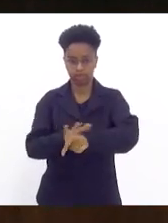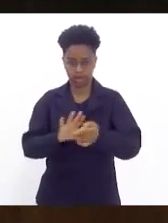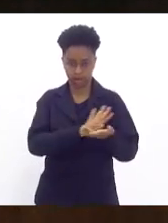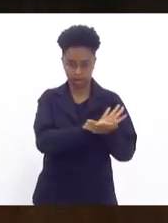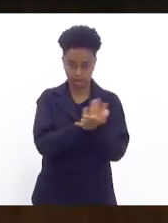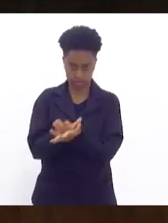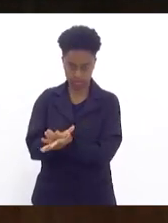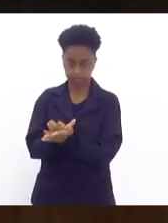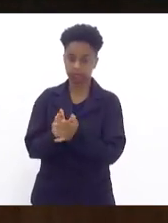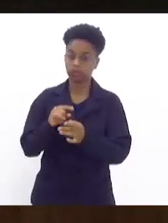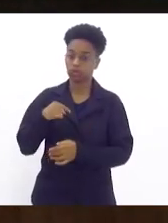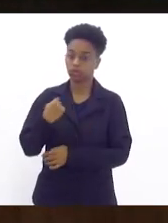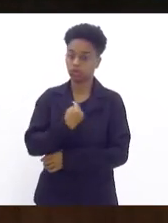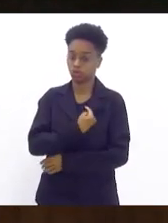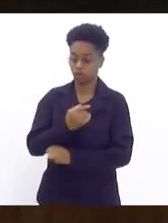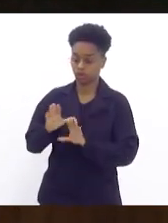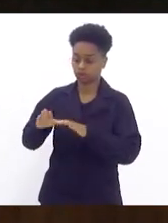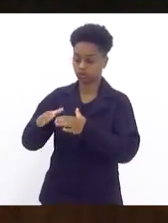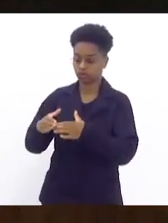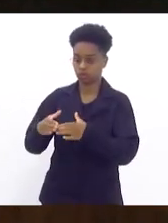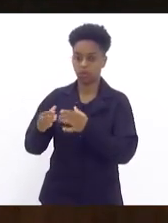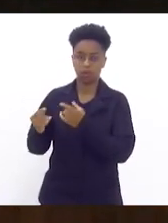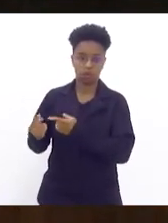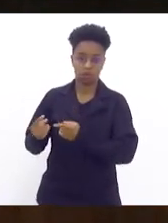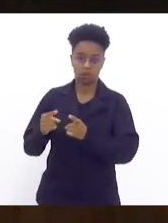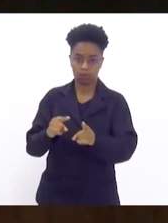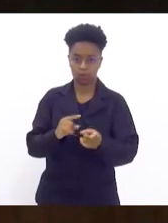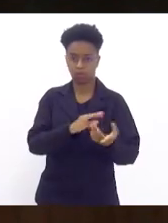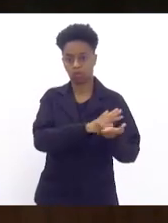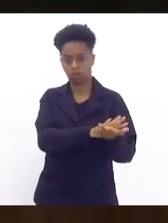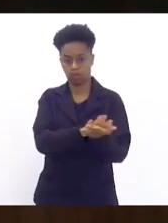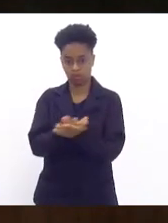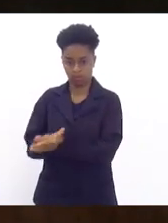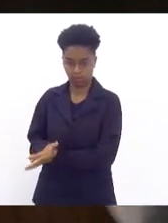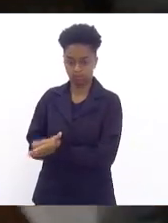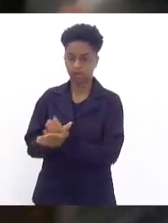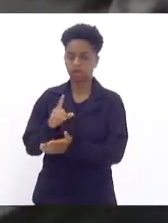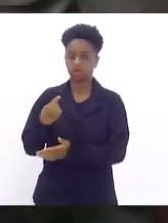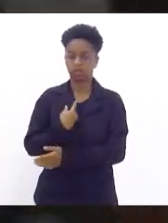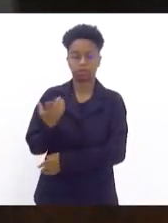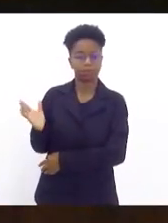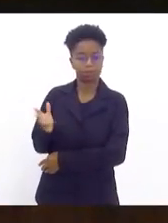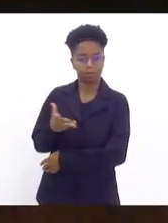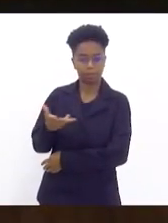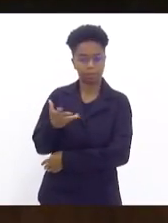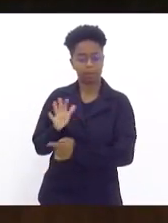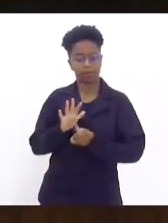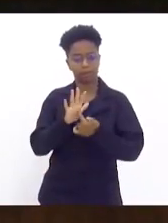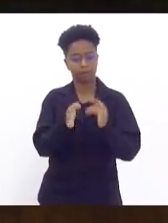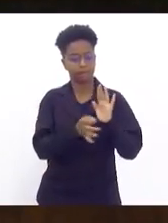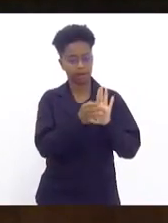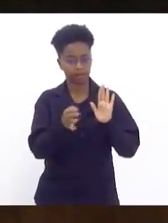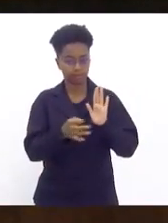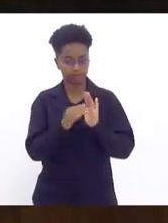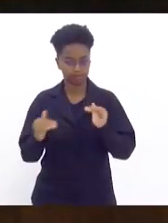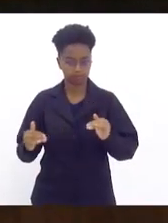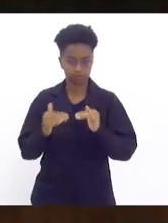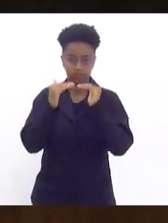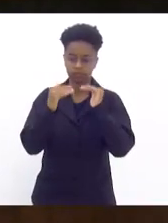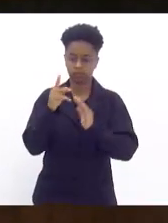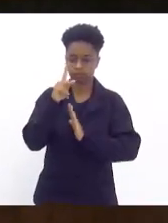da comissão de combate às discriminações aceleramos demos um parecer favorável ao